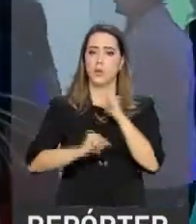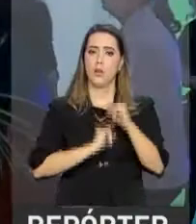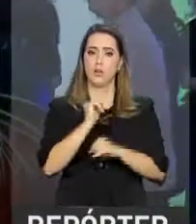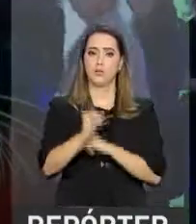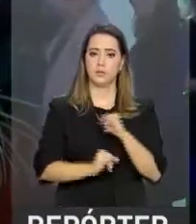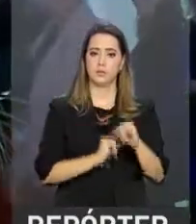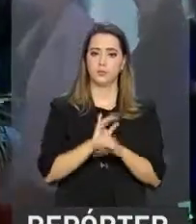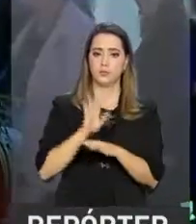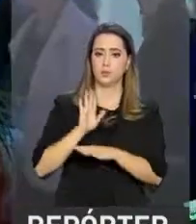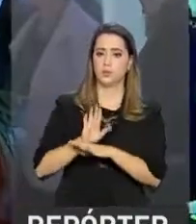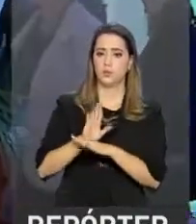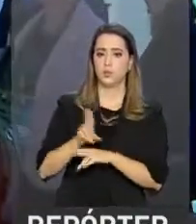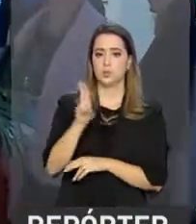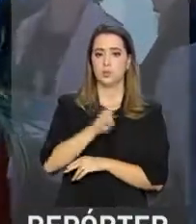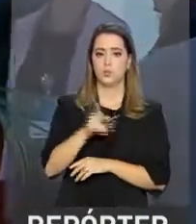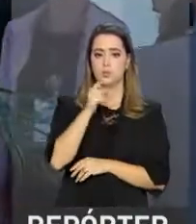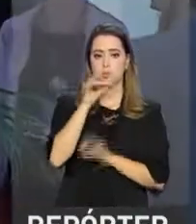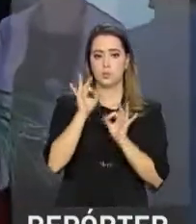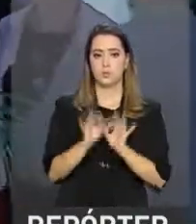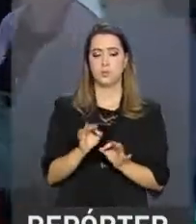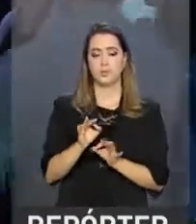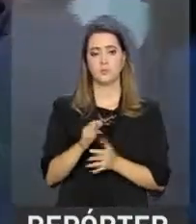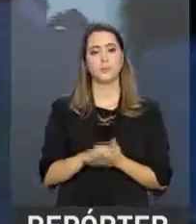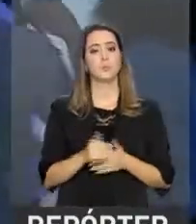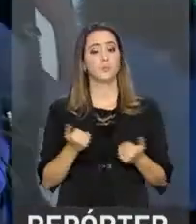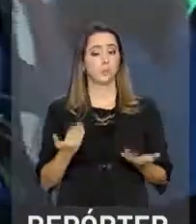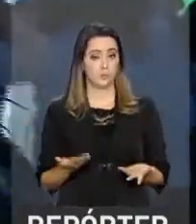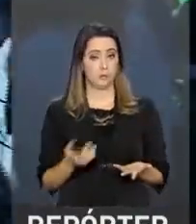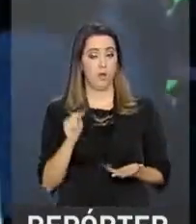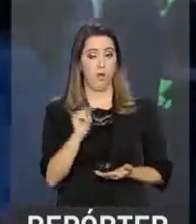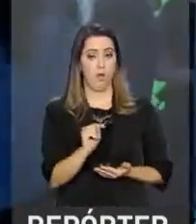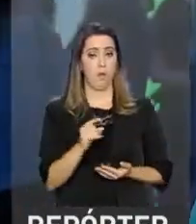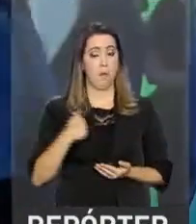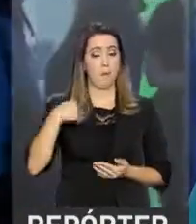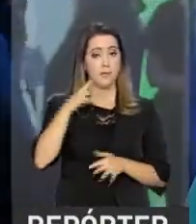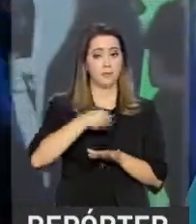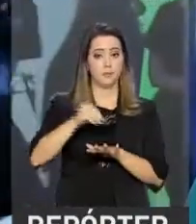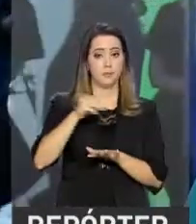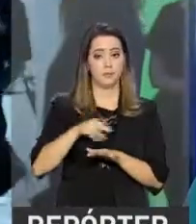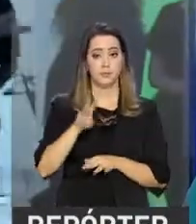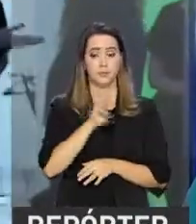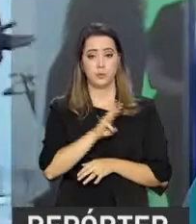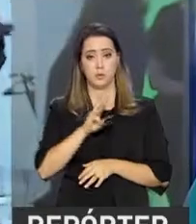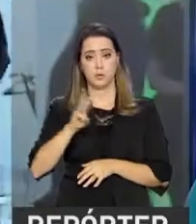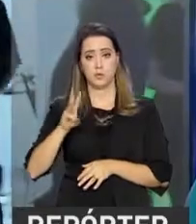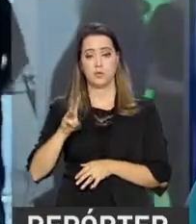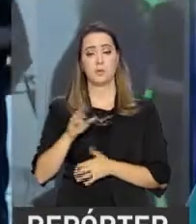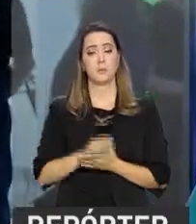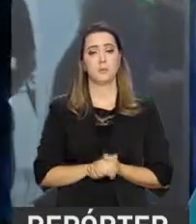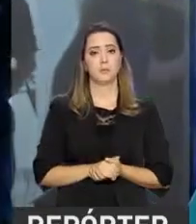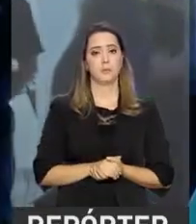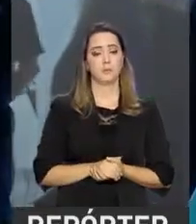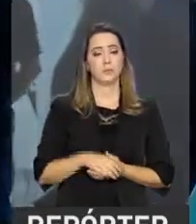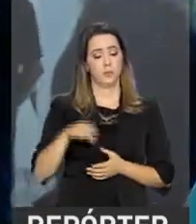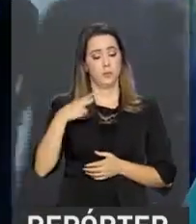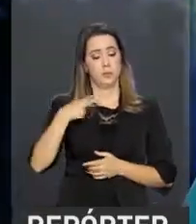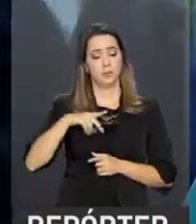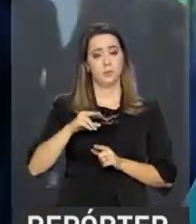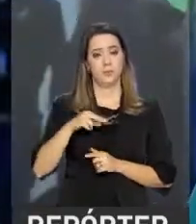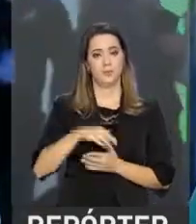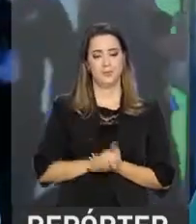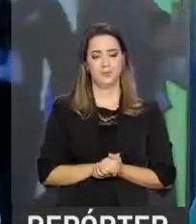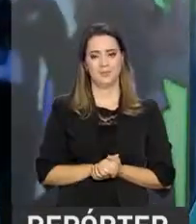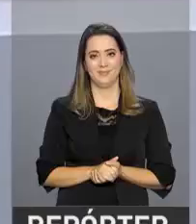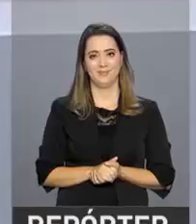ajuda aí no uso correto da irrigação. Mais informações, então, no site da Embrapa. NBR na cobertura do 8º Fórum Mundial